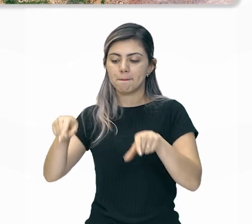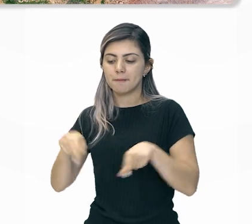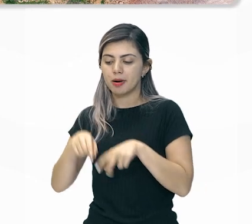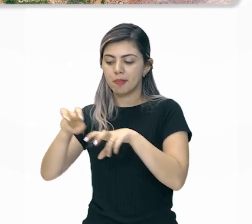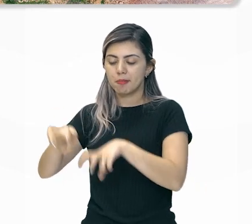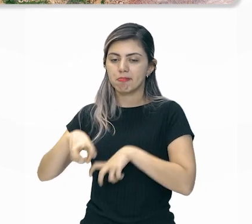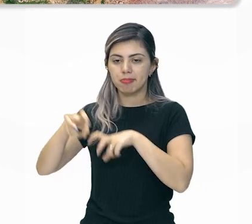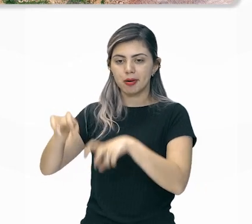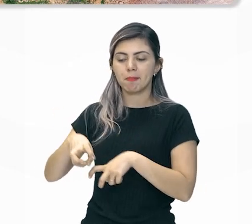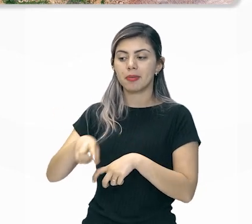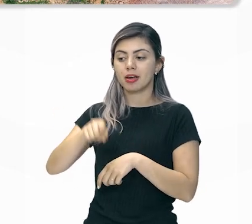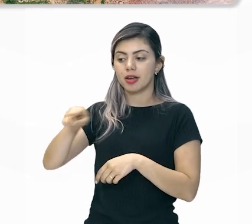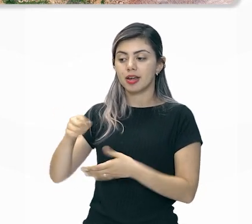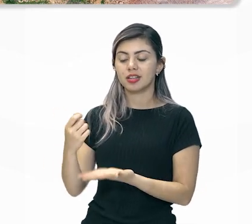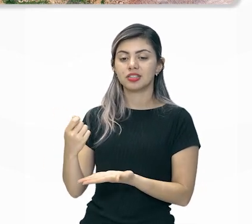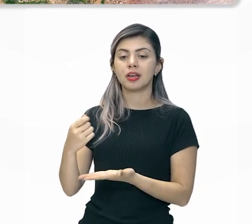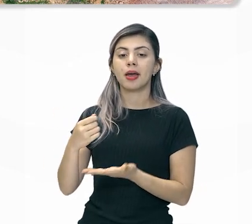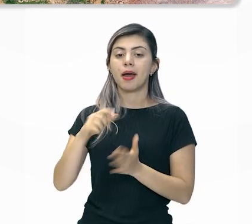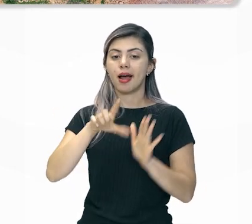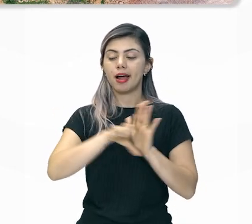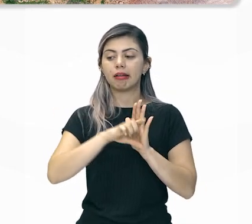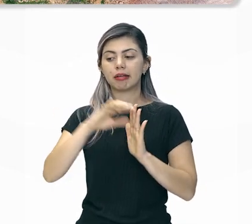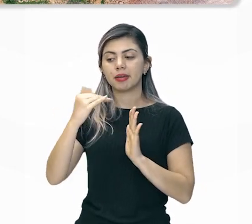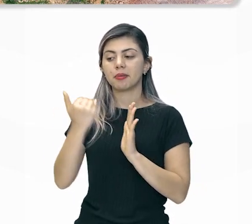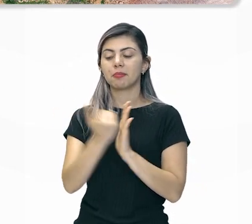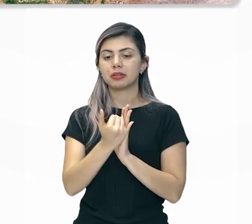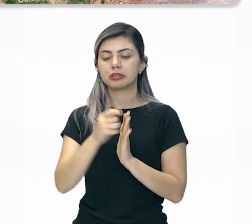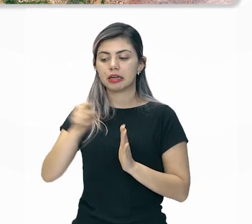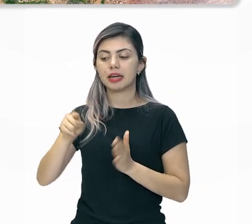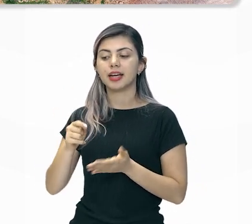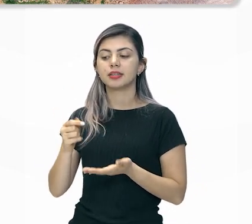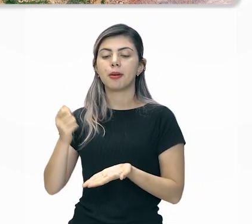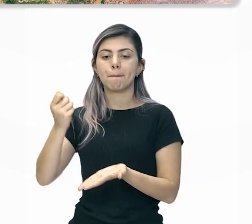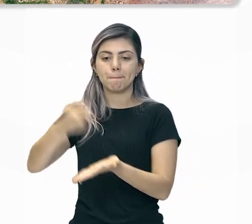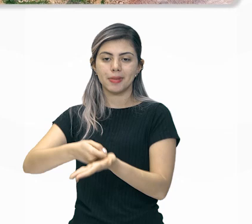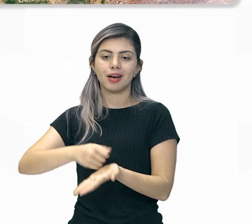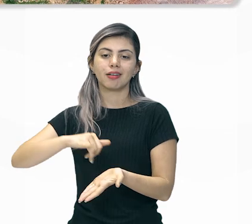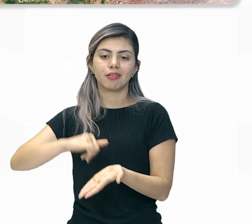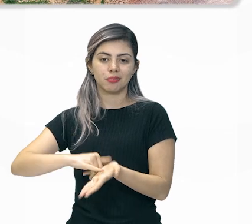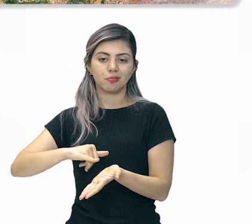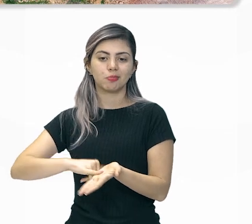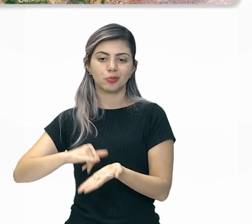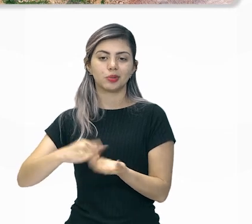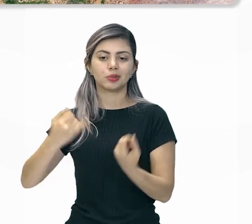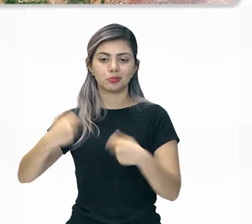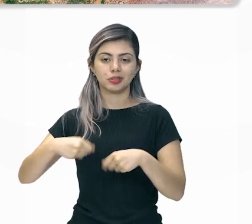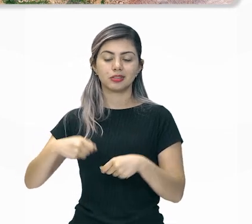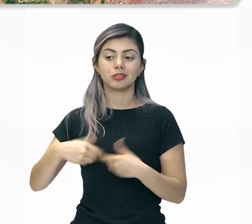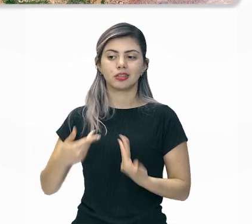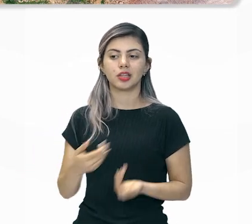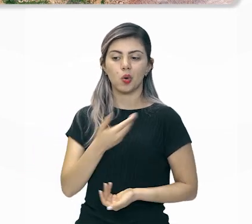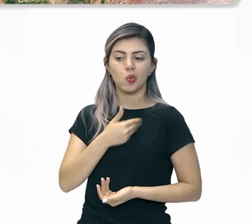em impostos para o governo, né, que são pagos ali, pelo menos em quem segue, né, a cartilha certinho ali, sem ser